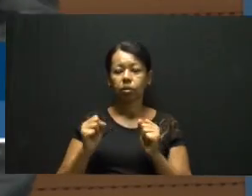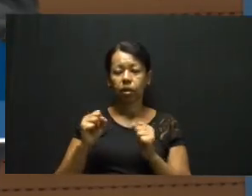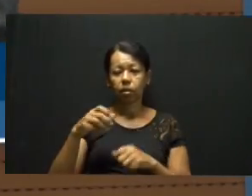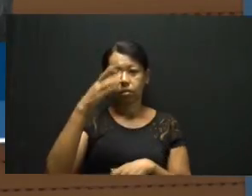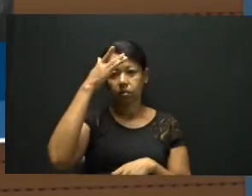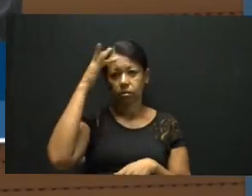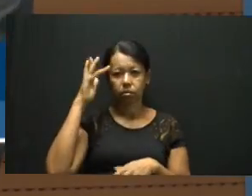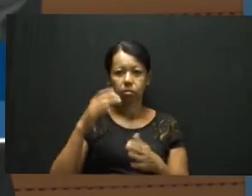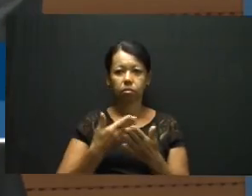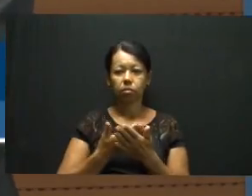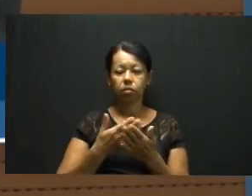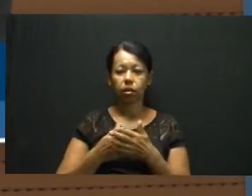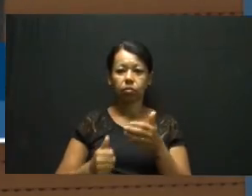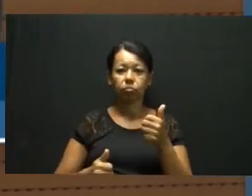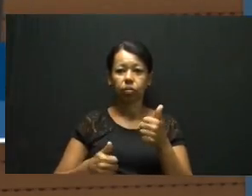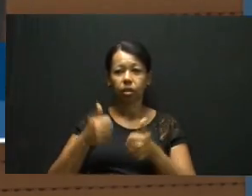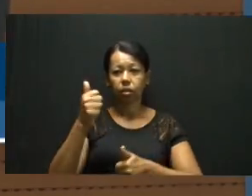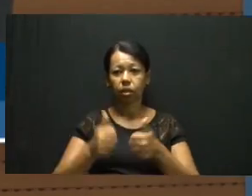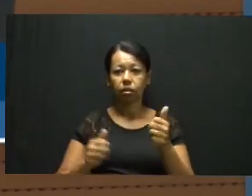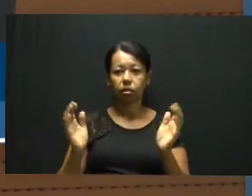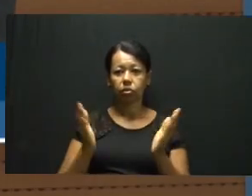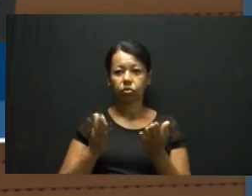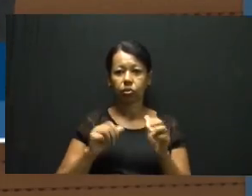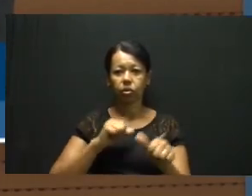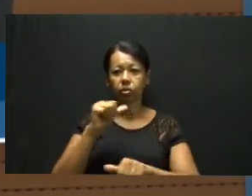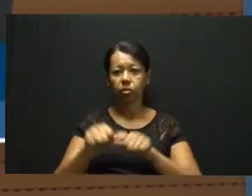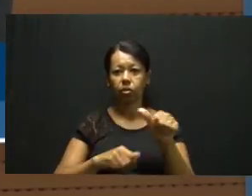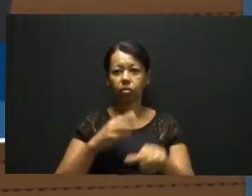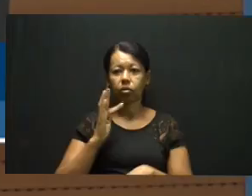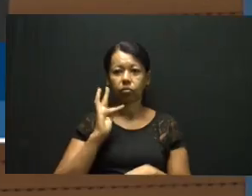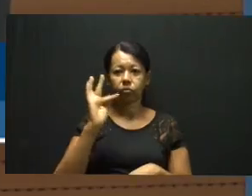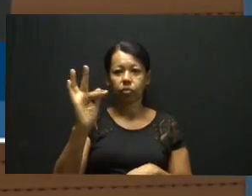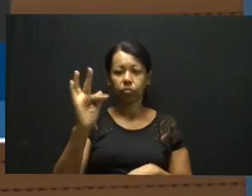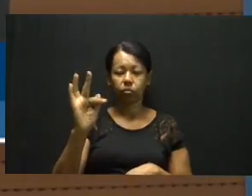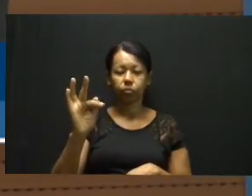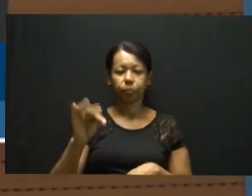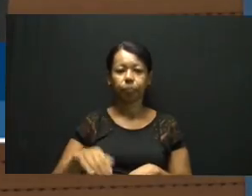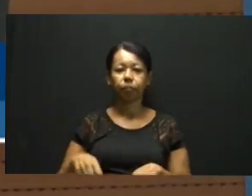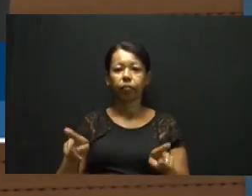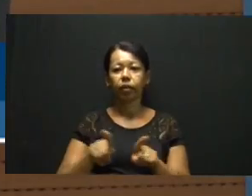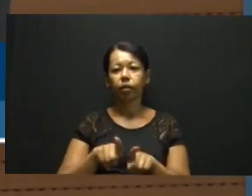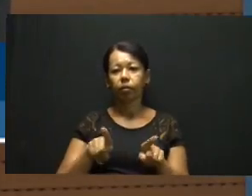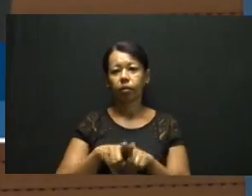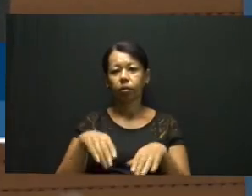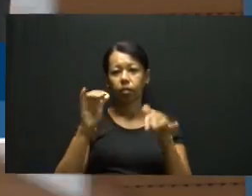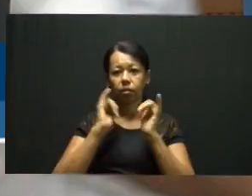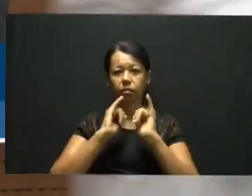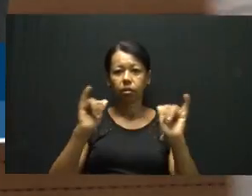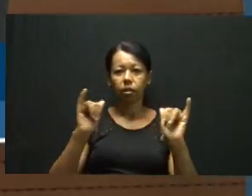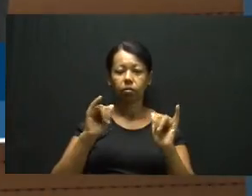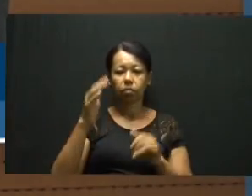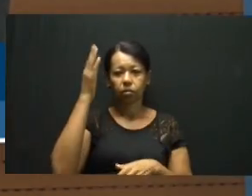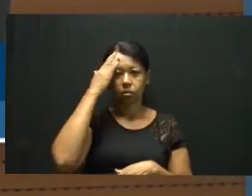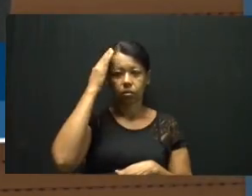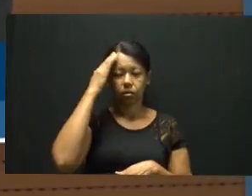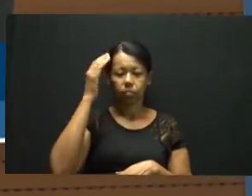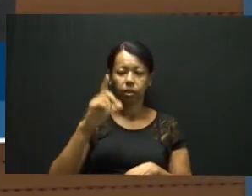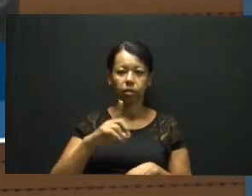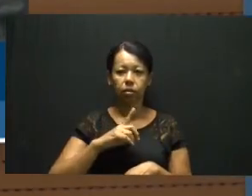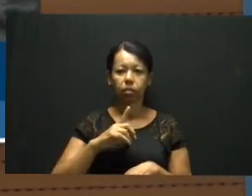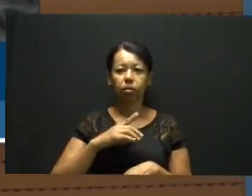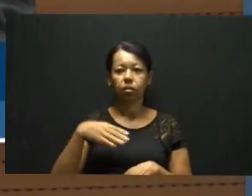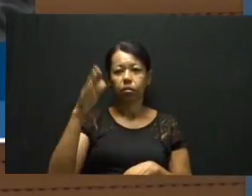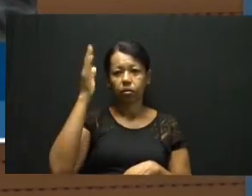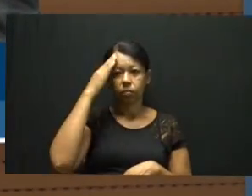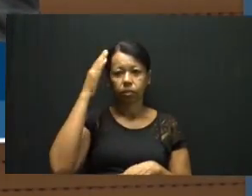escolares, os pré-atletas de hoje, se tornem os atletas de amanhã. Diante dos fatos citados, requeiro, observadas as formalidades